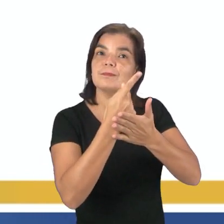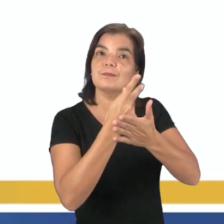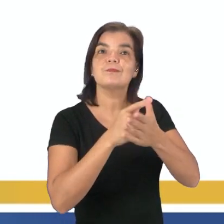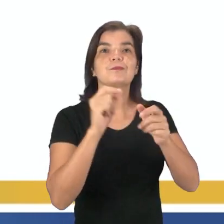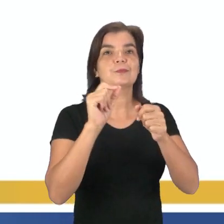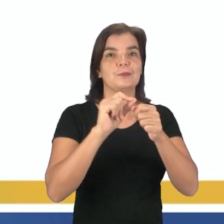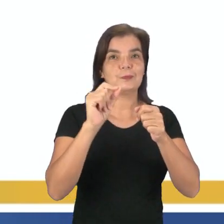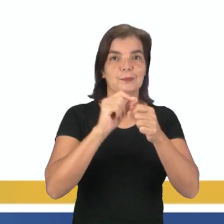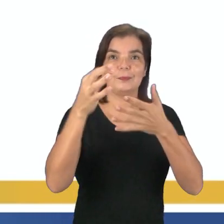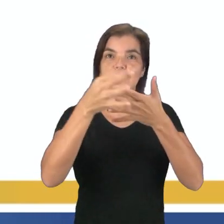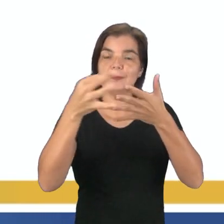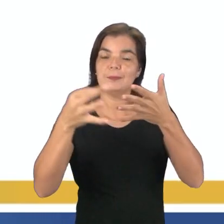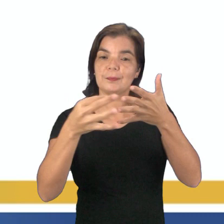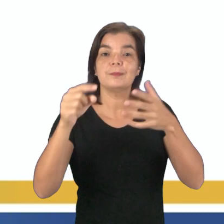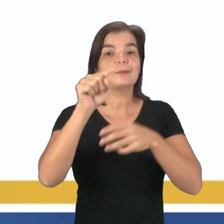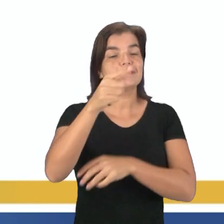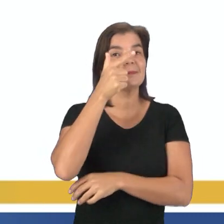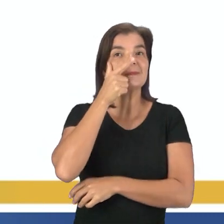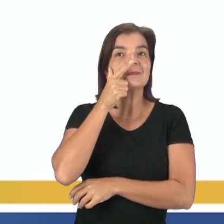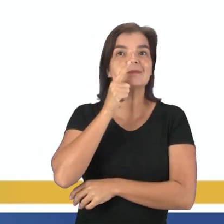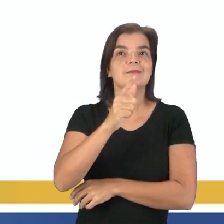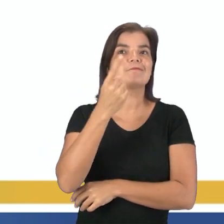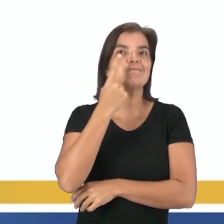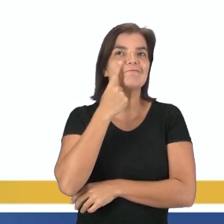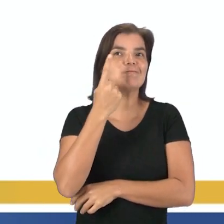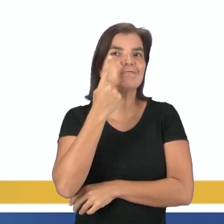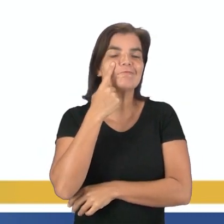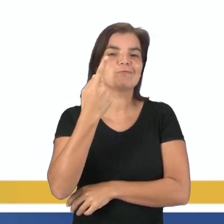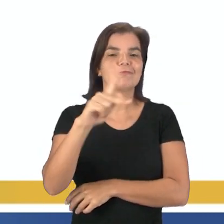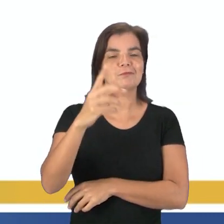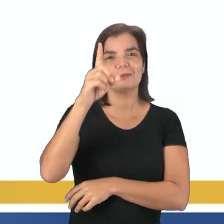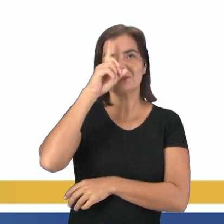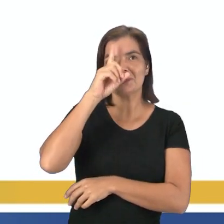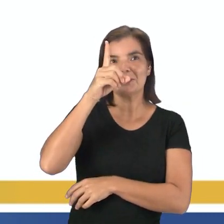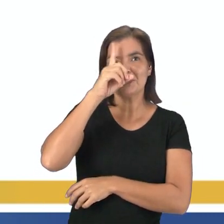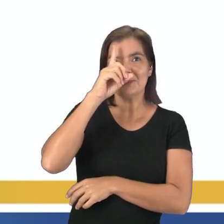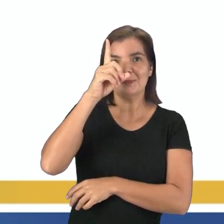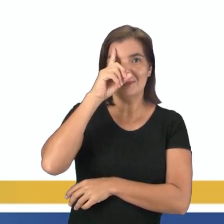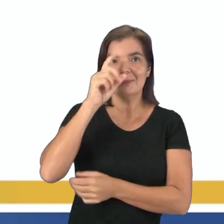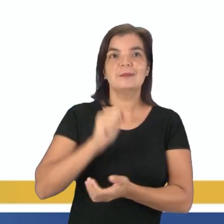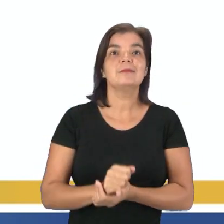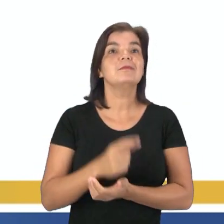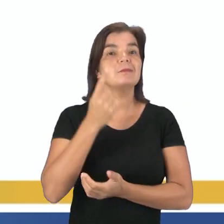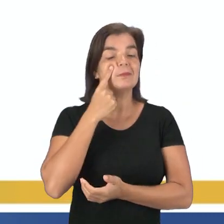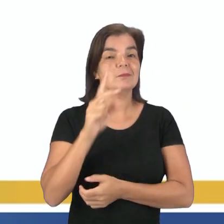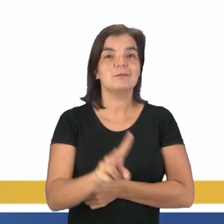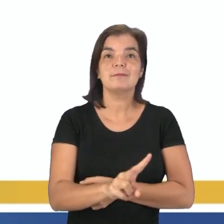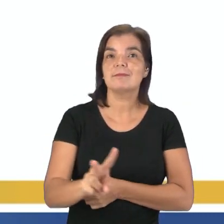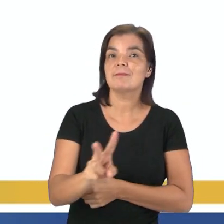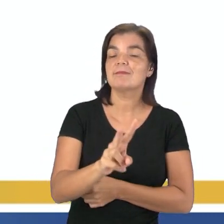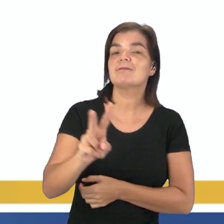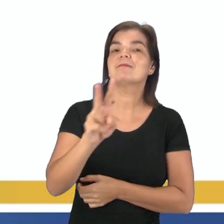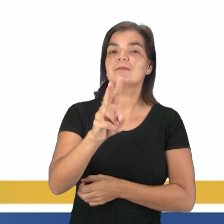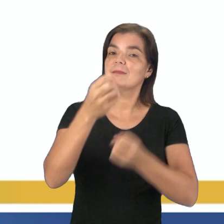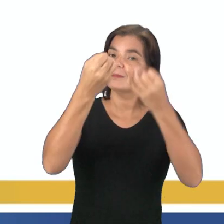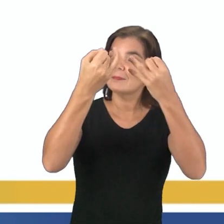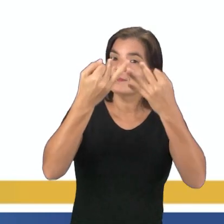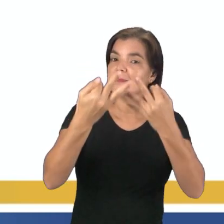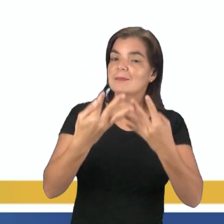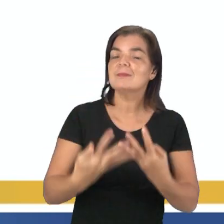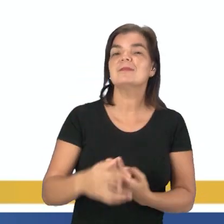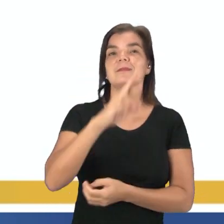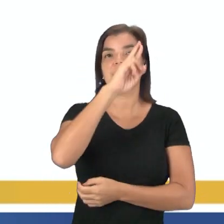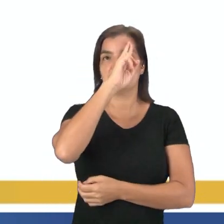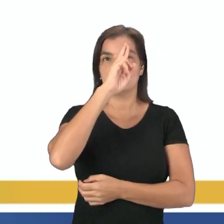faça desenhos de elementos que você consegue identificar no seu dia a dia que servem para